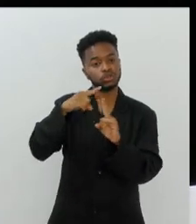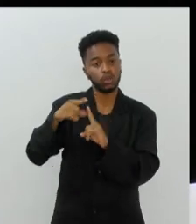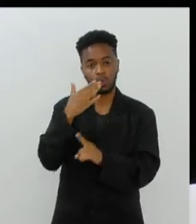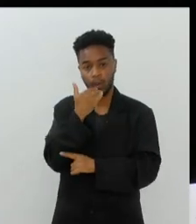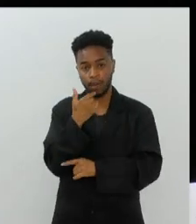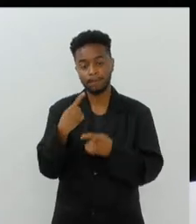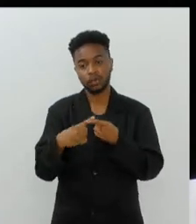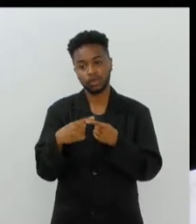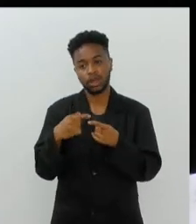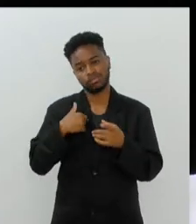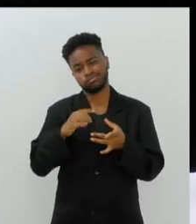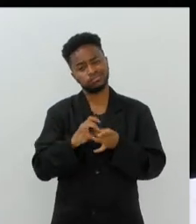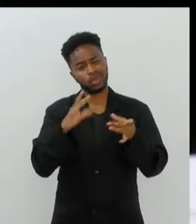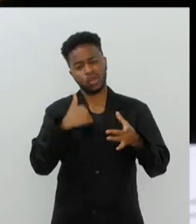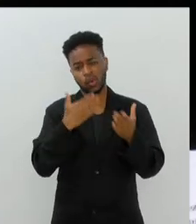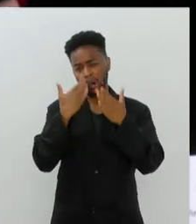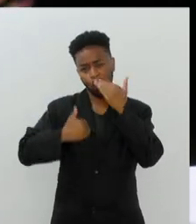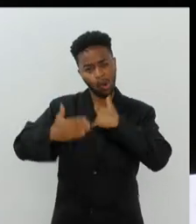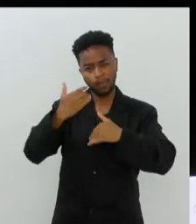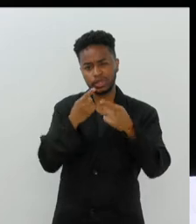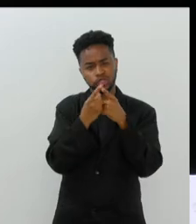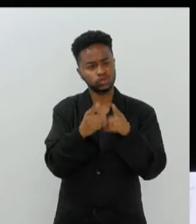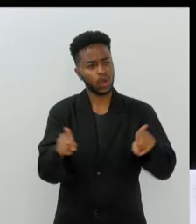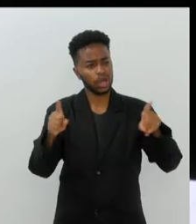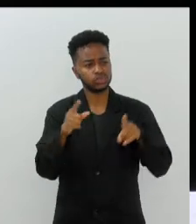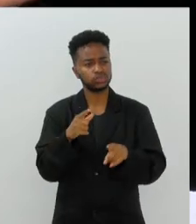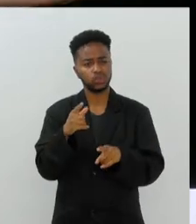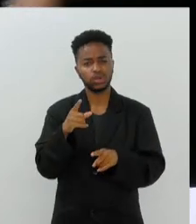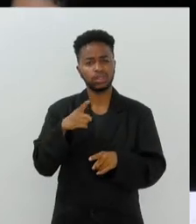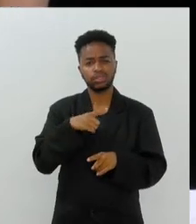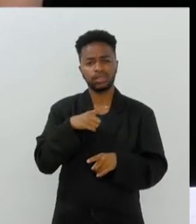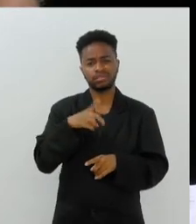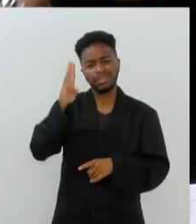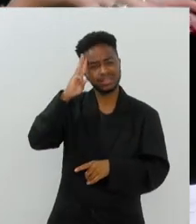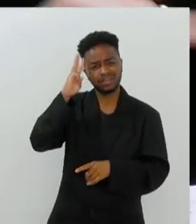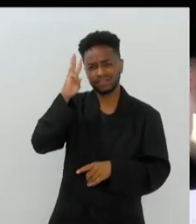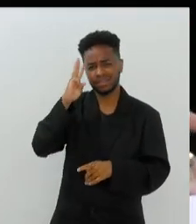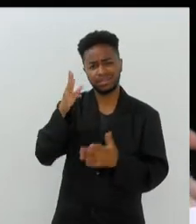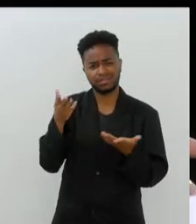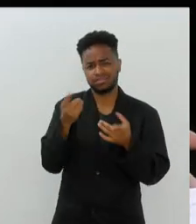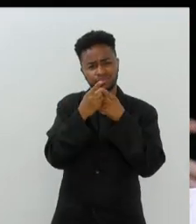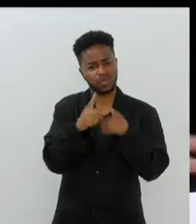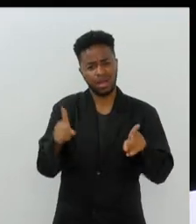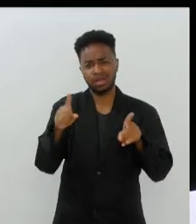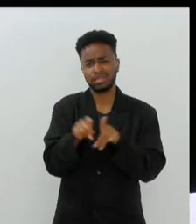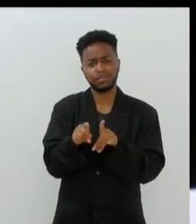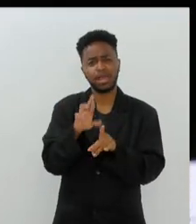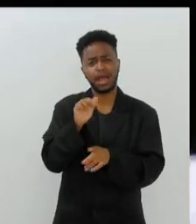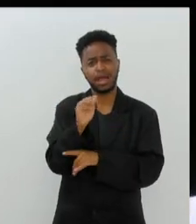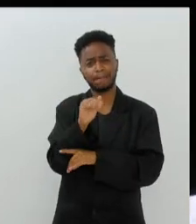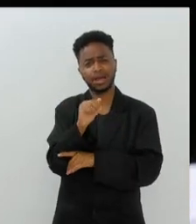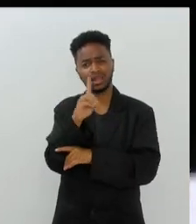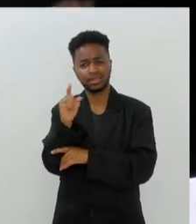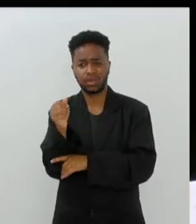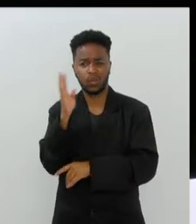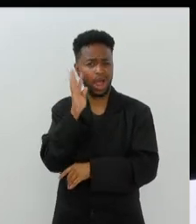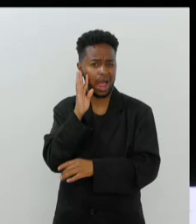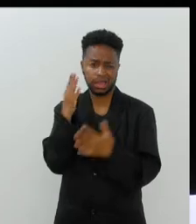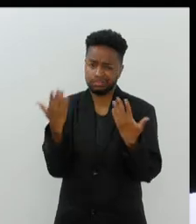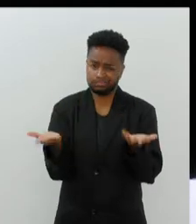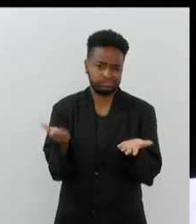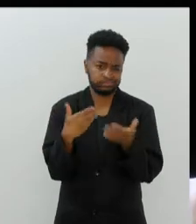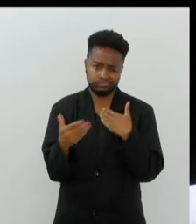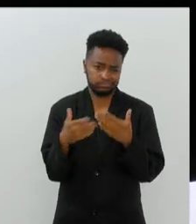alimentação. Porque eu me permito comer tudo. A gente fez churrasco e virou noite lá em casa numa terça. Lá em casa tem rabada numa